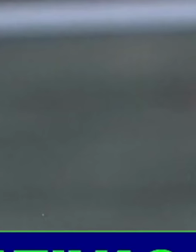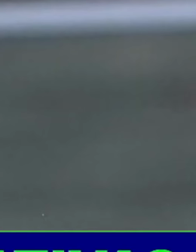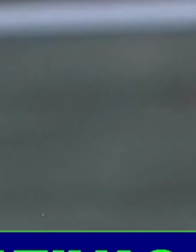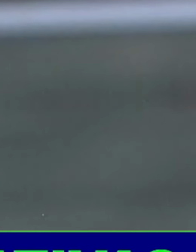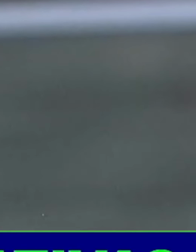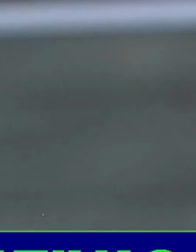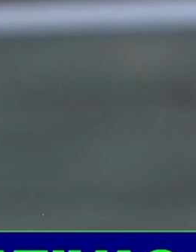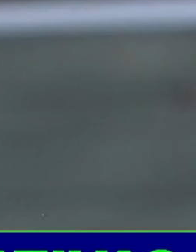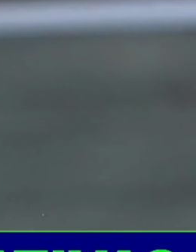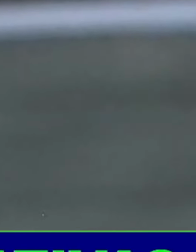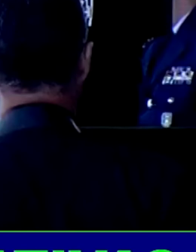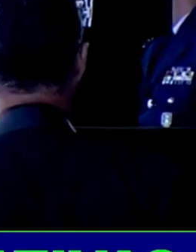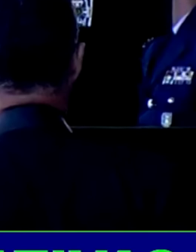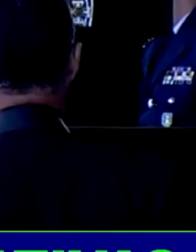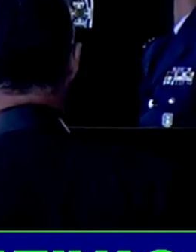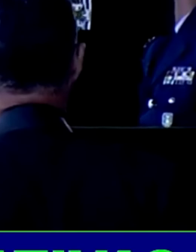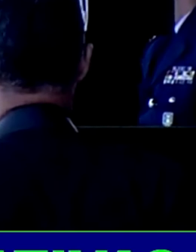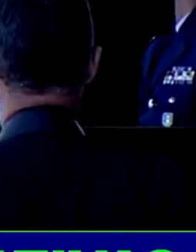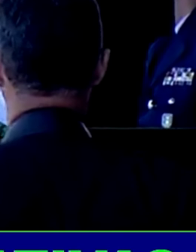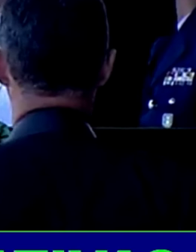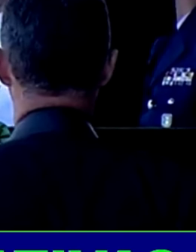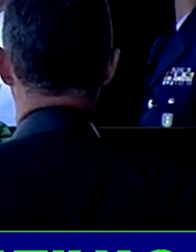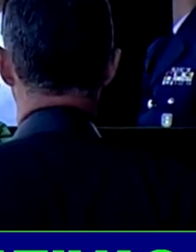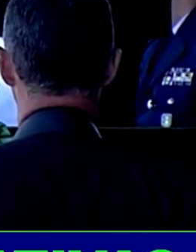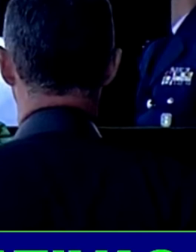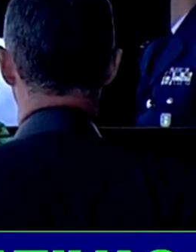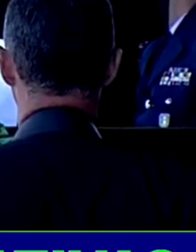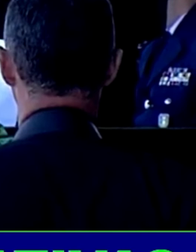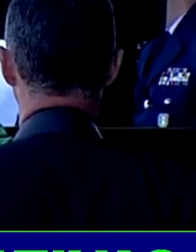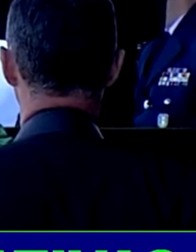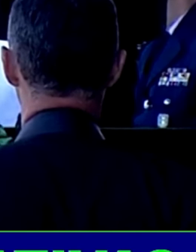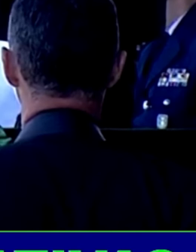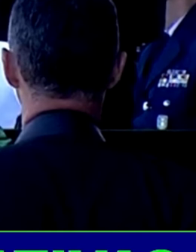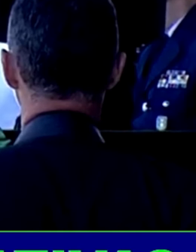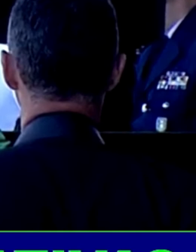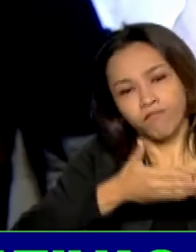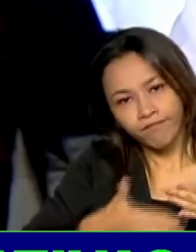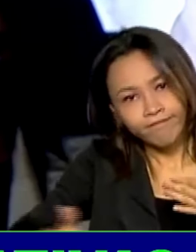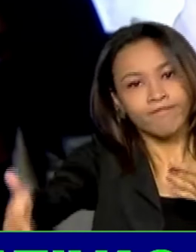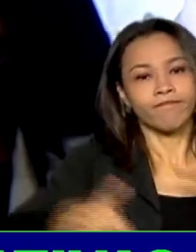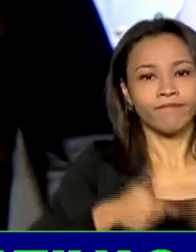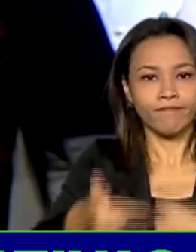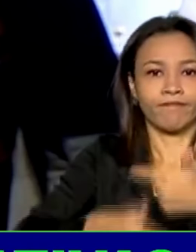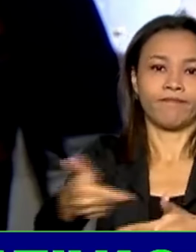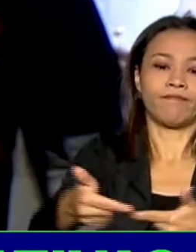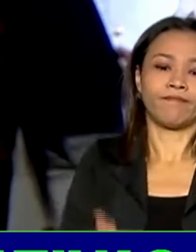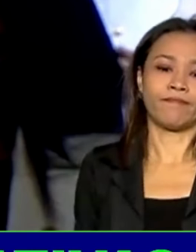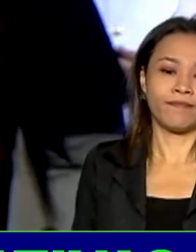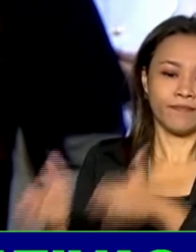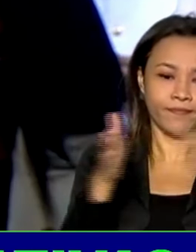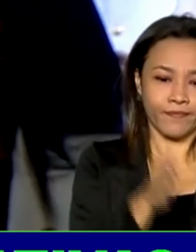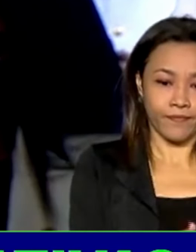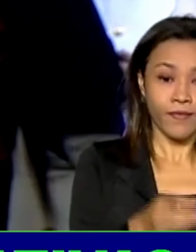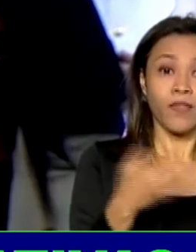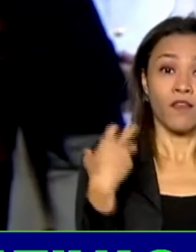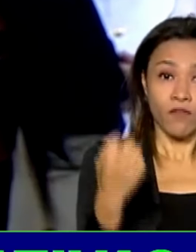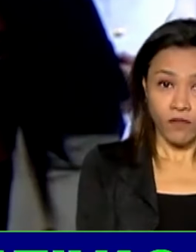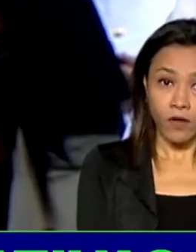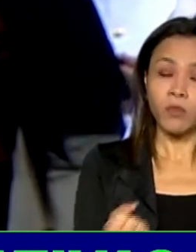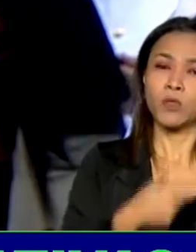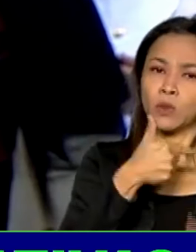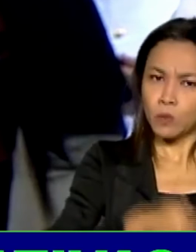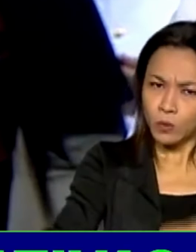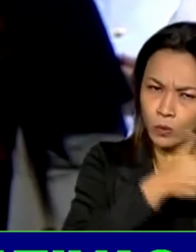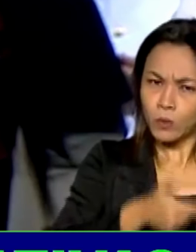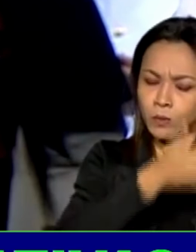investigados. Assim consegue preservar duas forças, evitar uma punição e desgaste maior na Marinha. Elas, em suma, sairiam como legalistas e